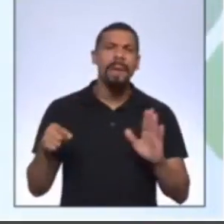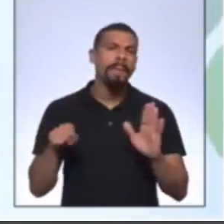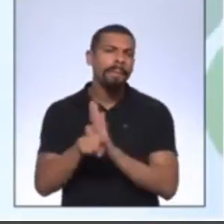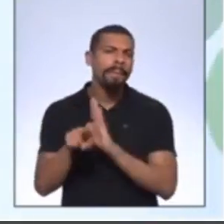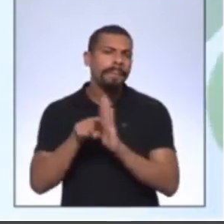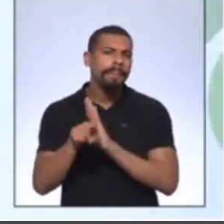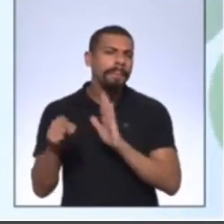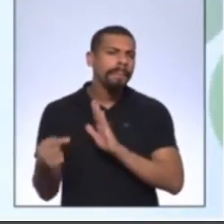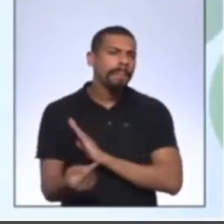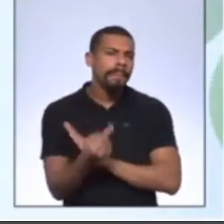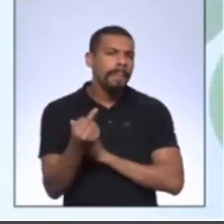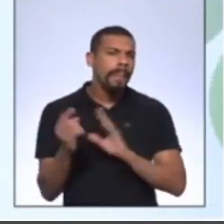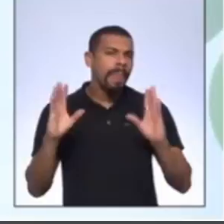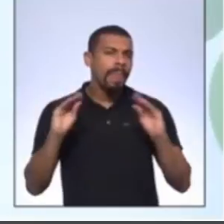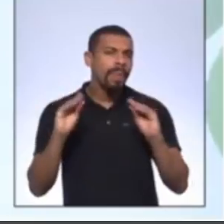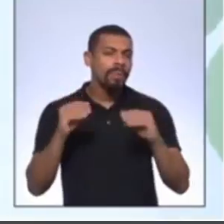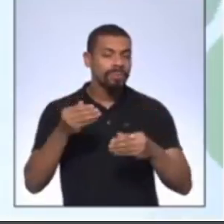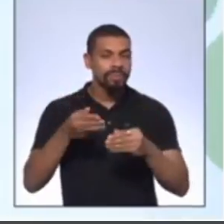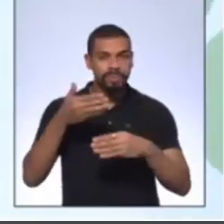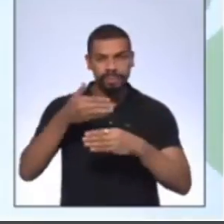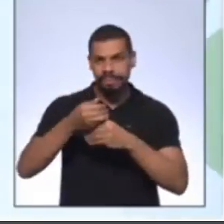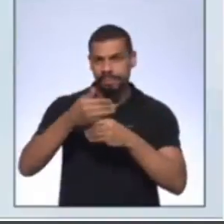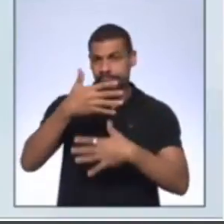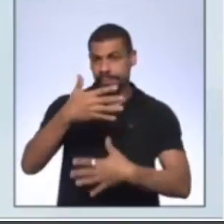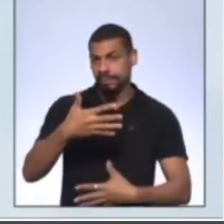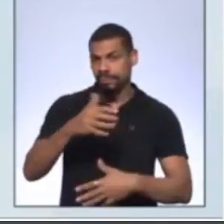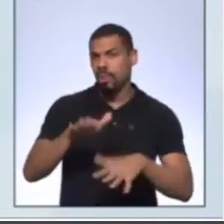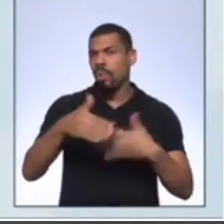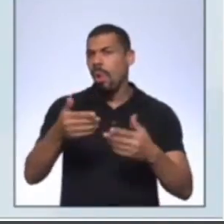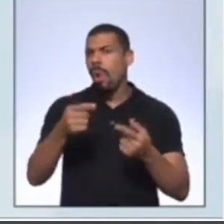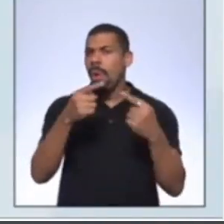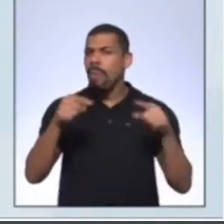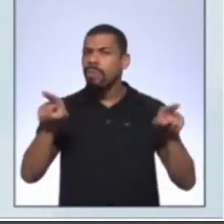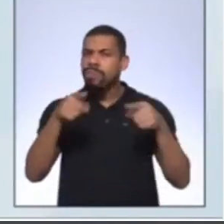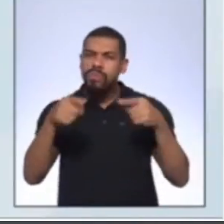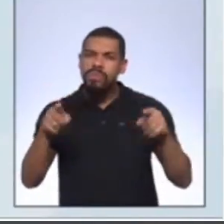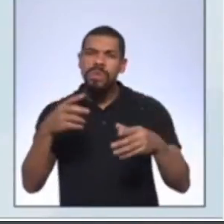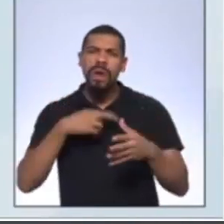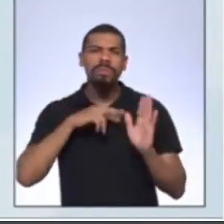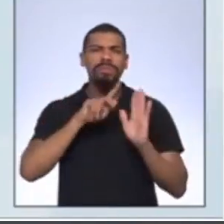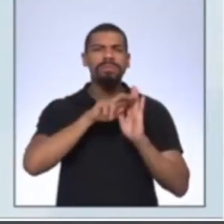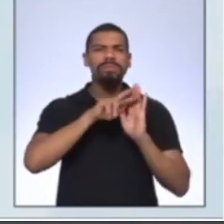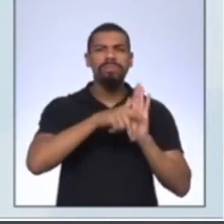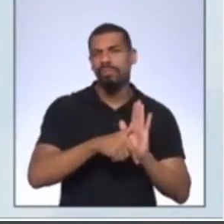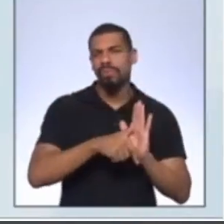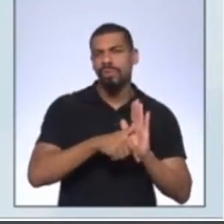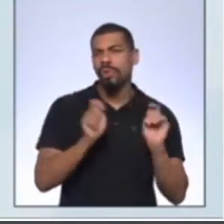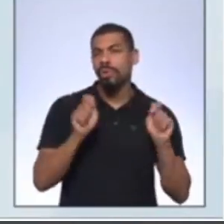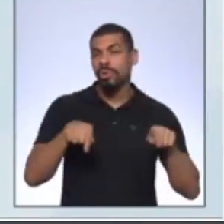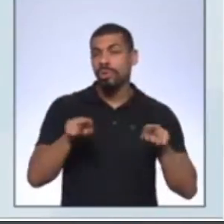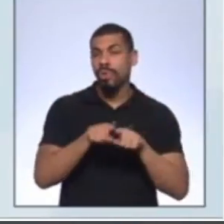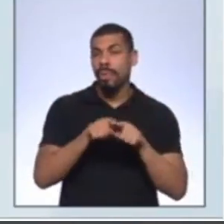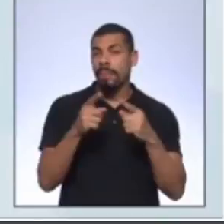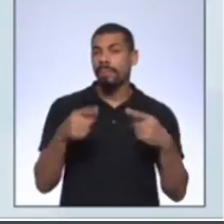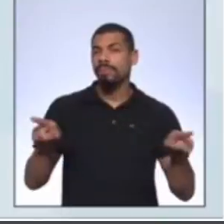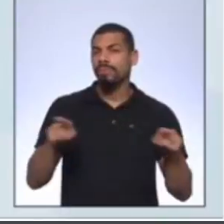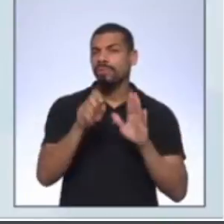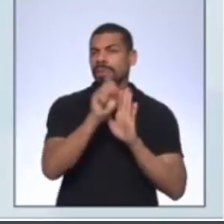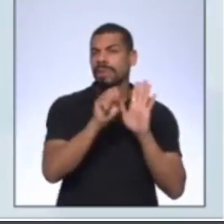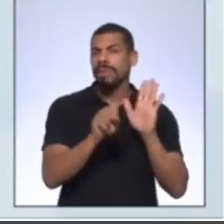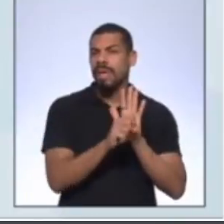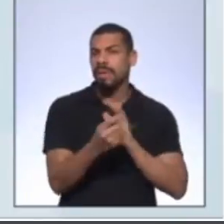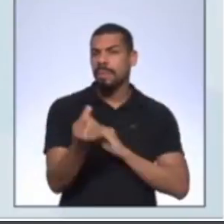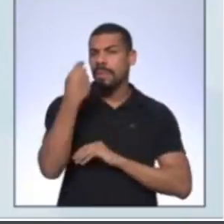interação nossa da noite de hoje tá quais músicas ou gêneros musicais lançados em décadas anteriores vocês